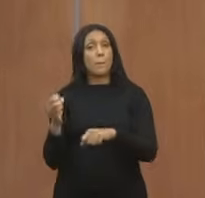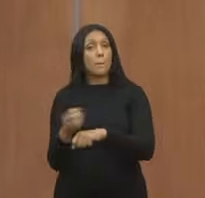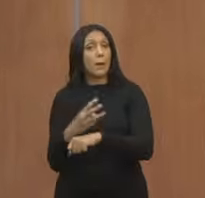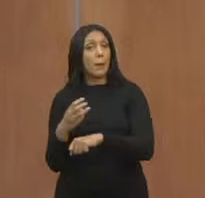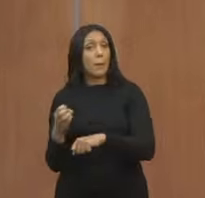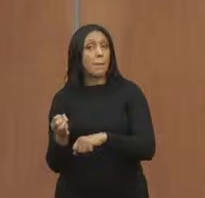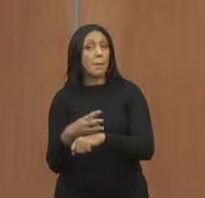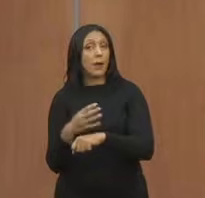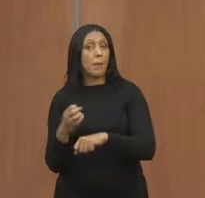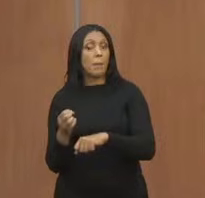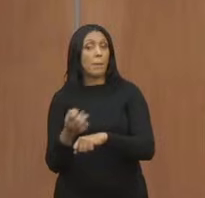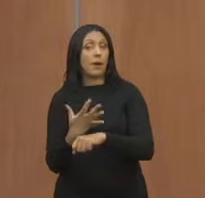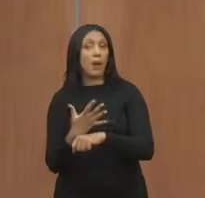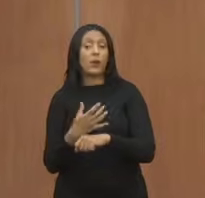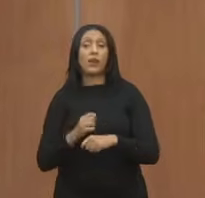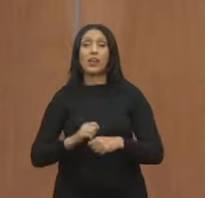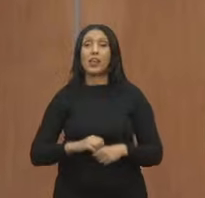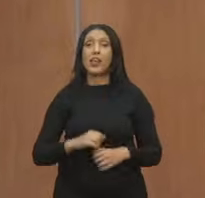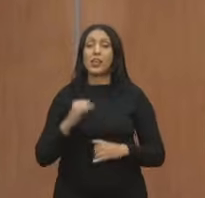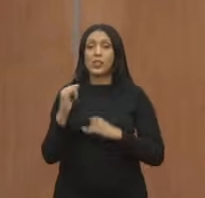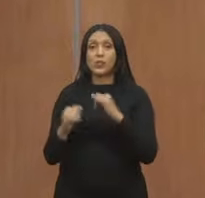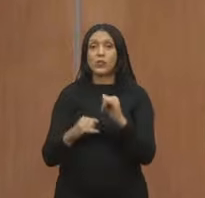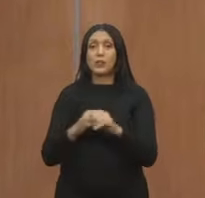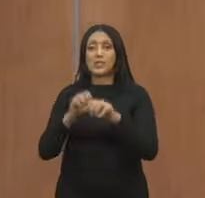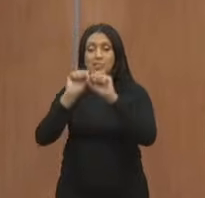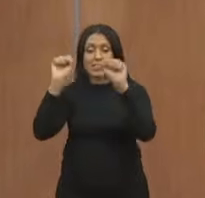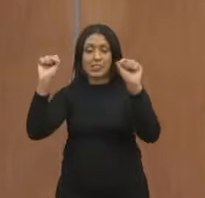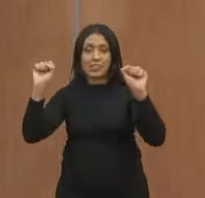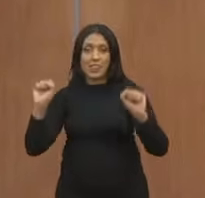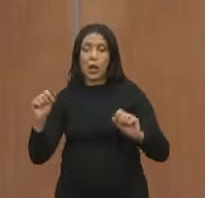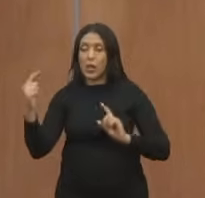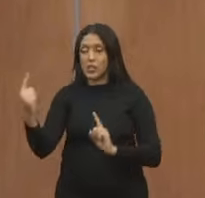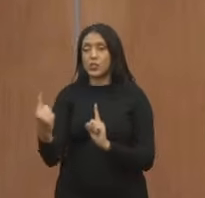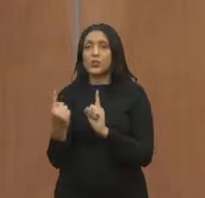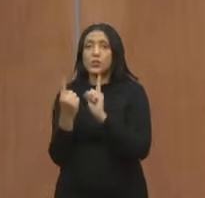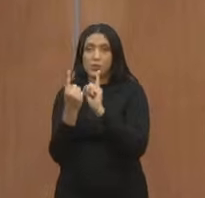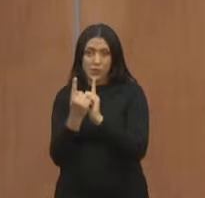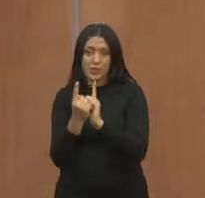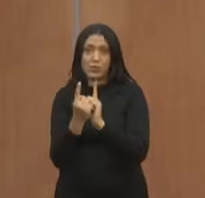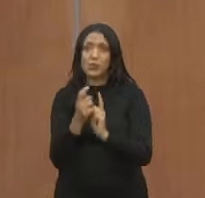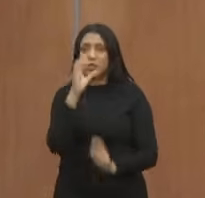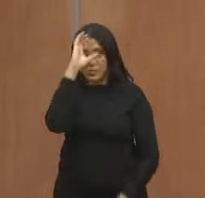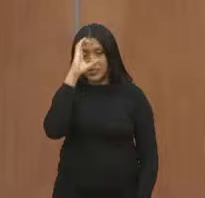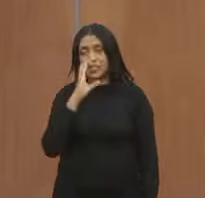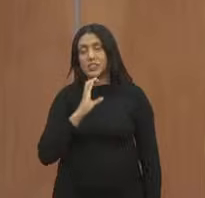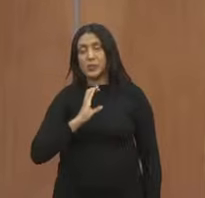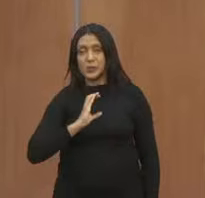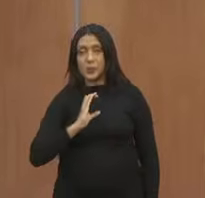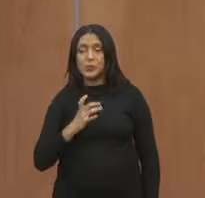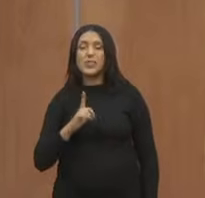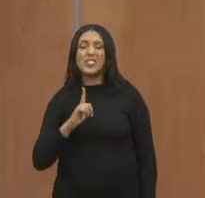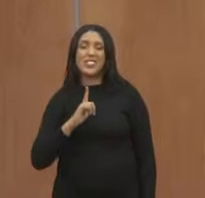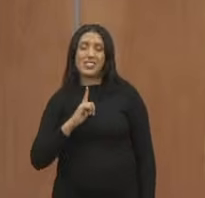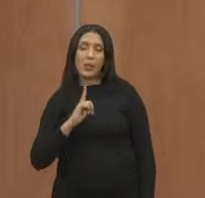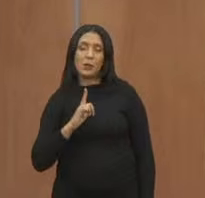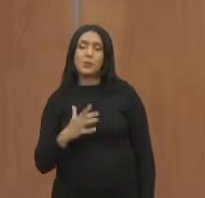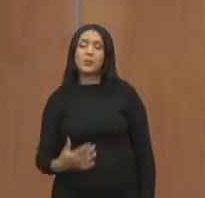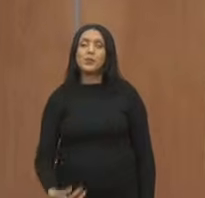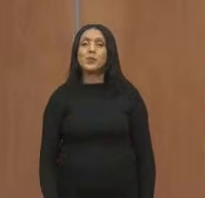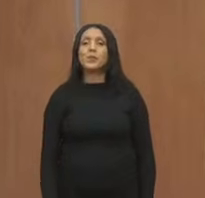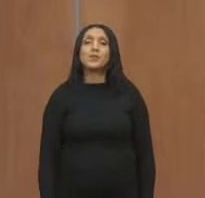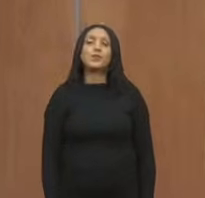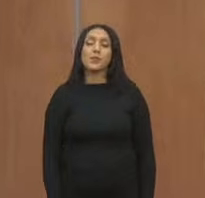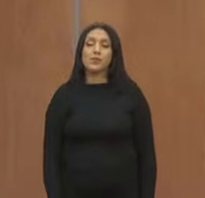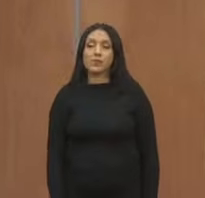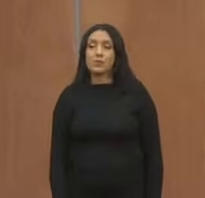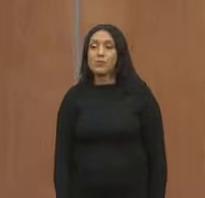atendimento ao cidadão. A população continuará com participação ativa nas revisões e possíveis alterações dessa